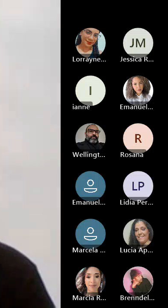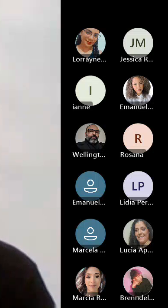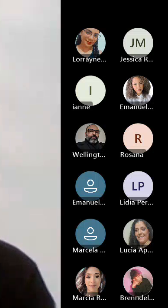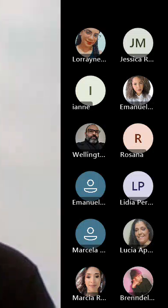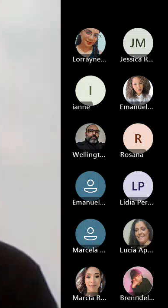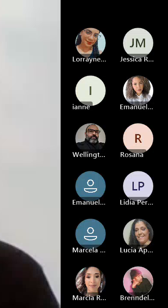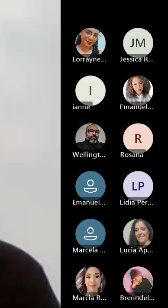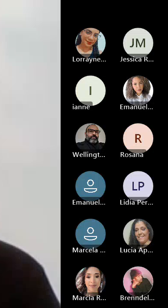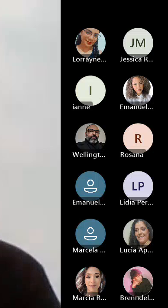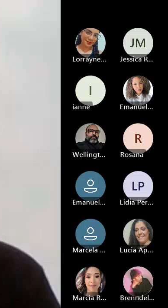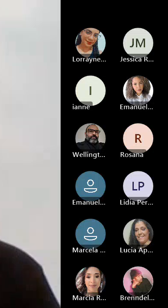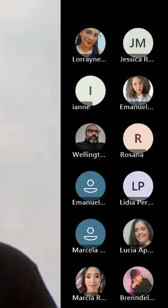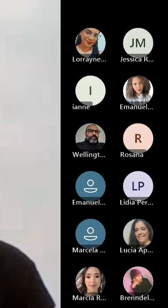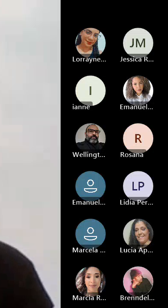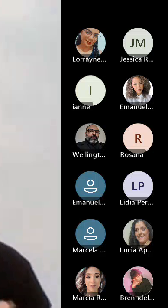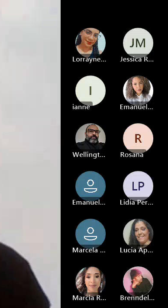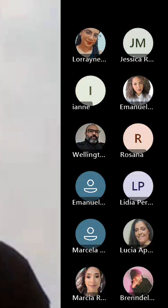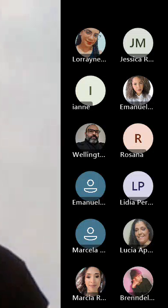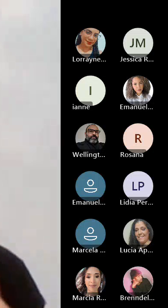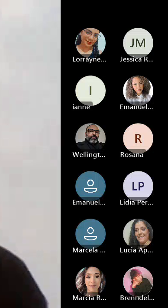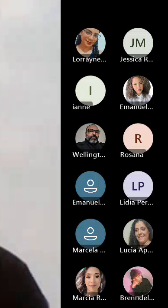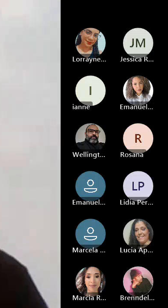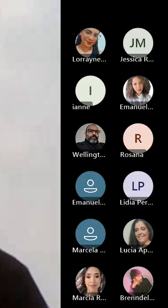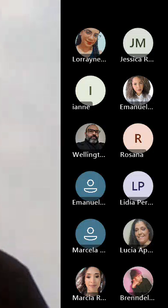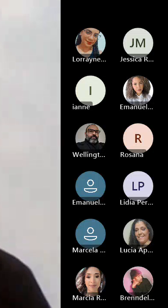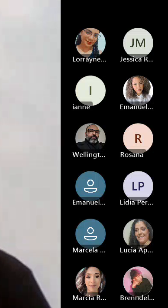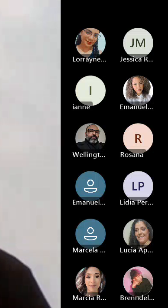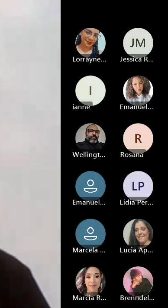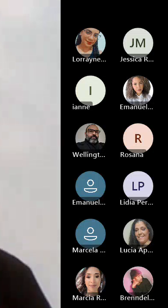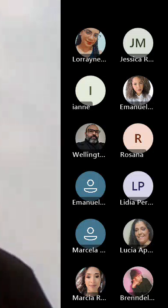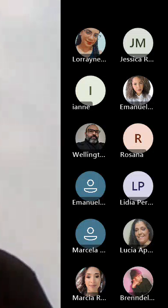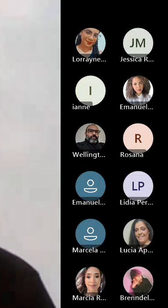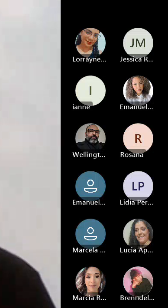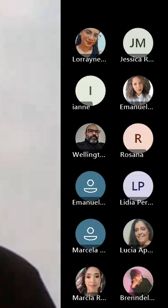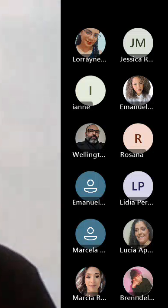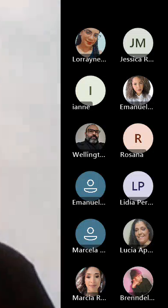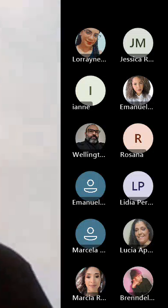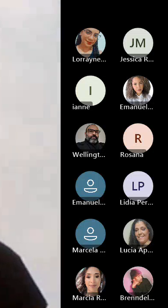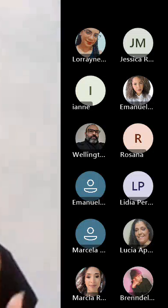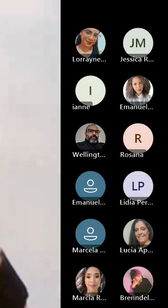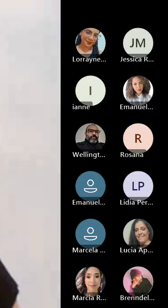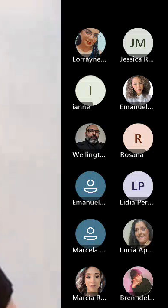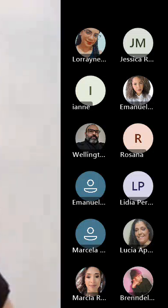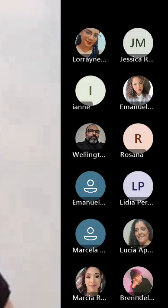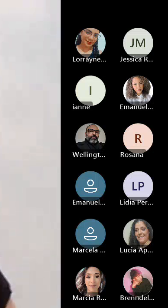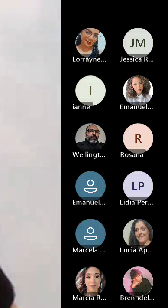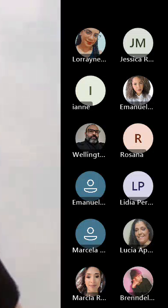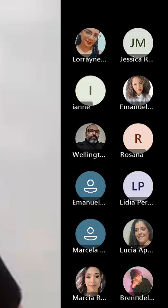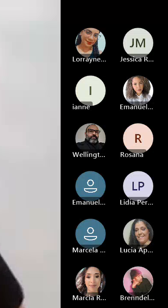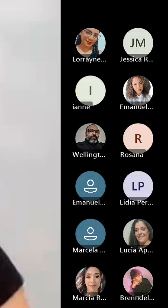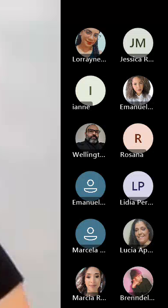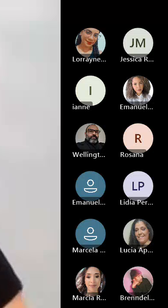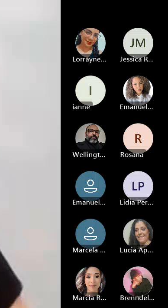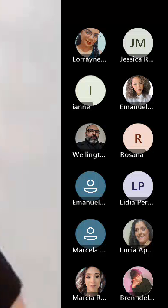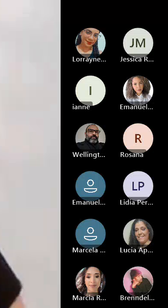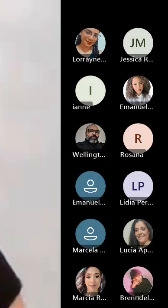a gente precisa se preocupar agora com a 1 e a 2, tá certo? Com a 1 e com a 2. Na verdade, na nossa prova do